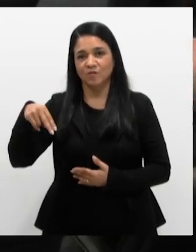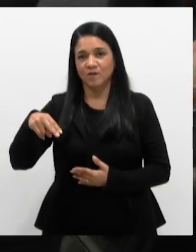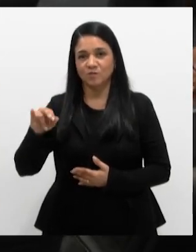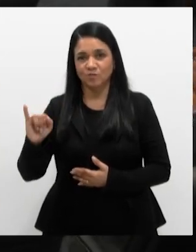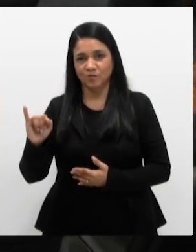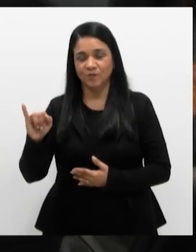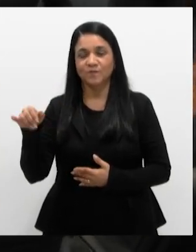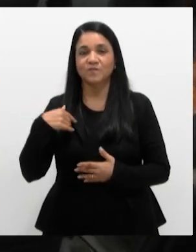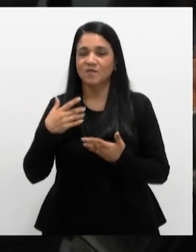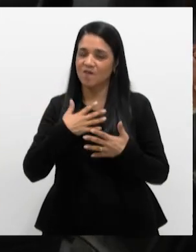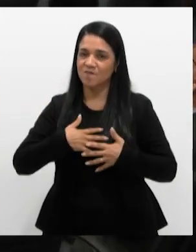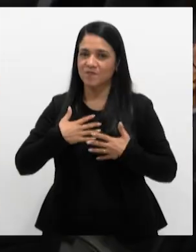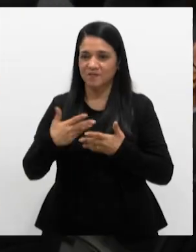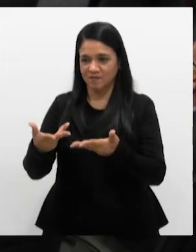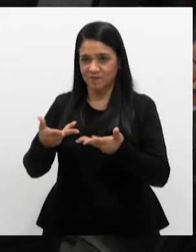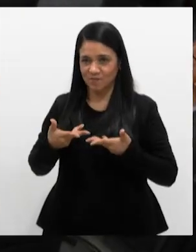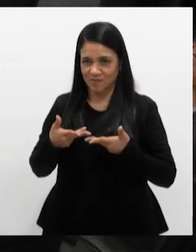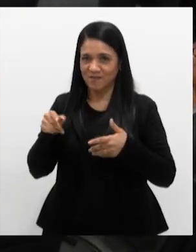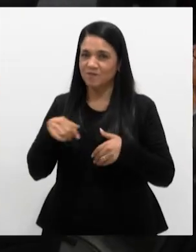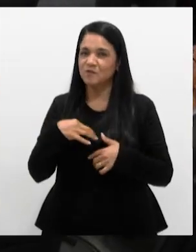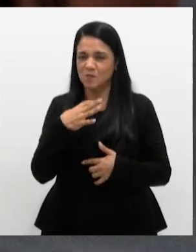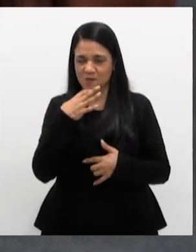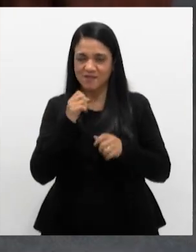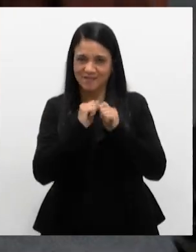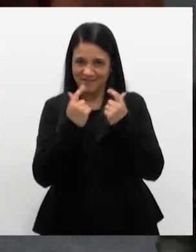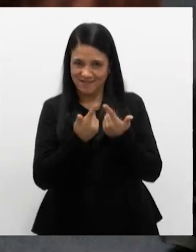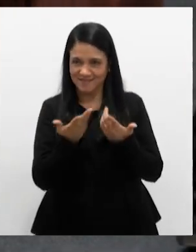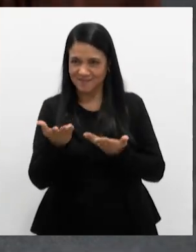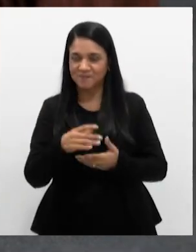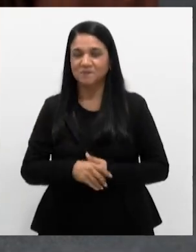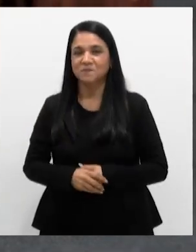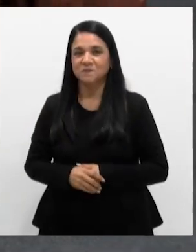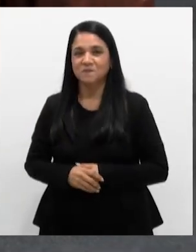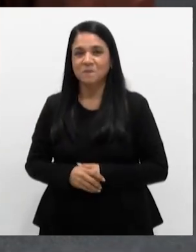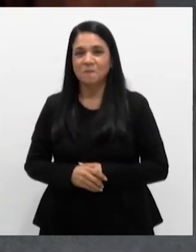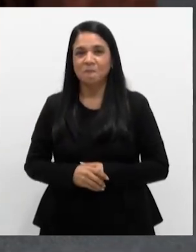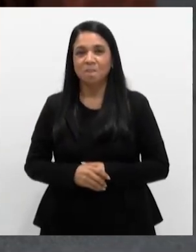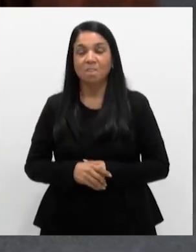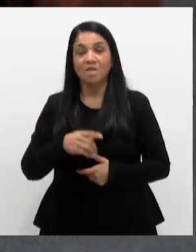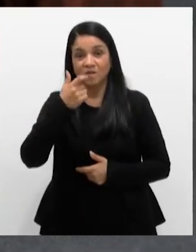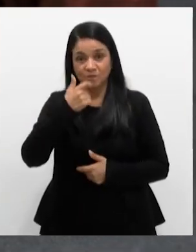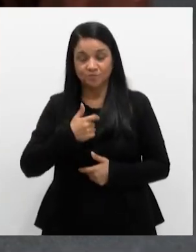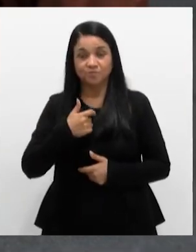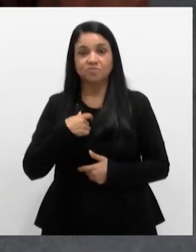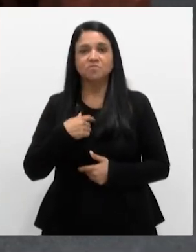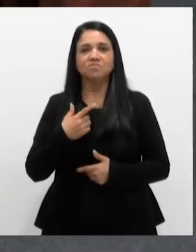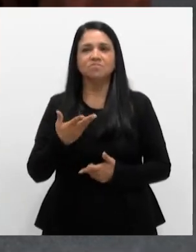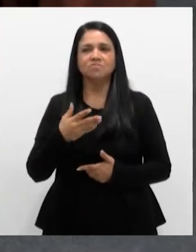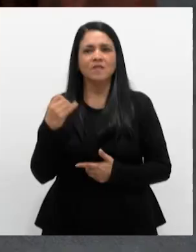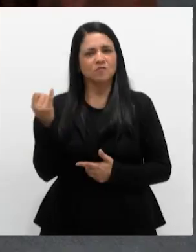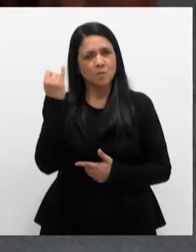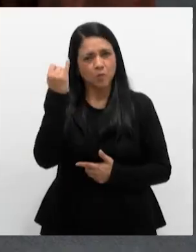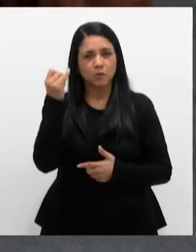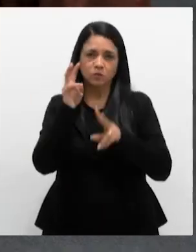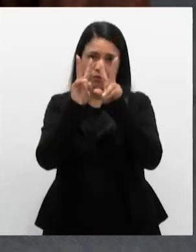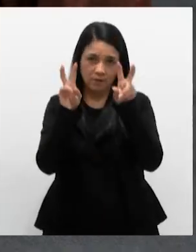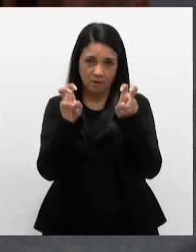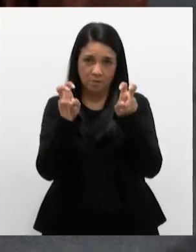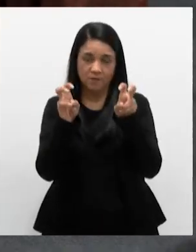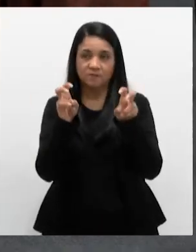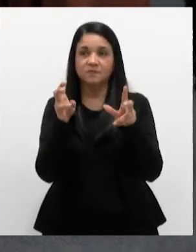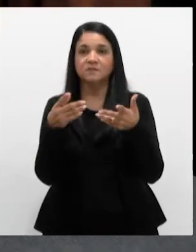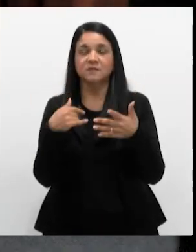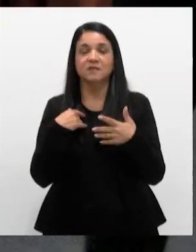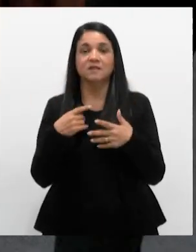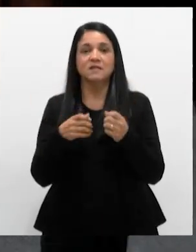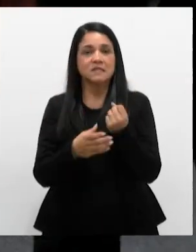casa, ao qual o senhor conhece muito bem. Presidente, esse é um debate que a gente considera importante, evidentemente, a